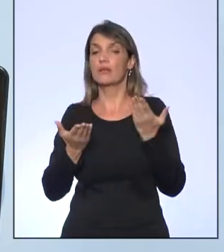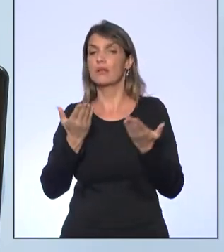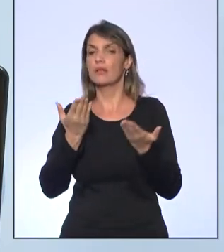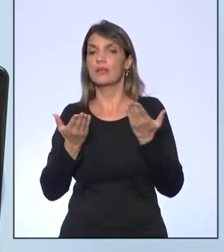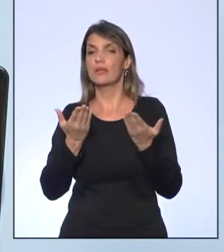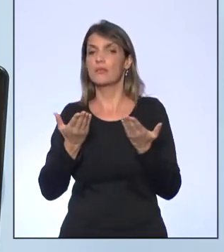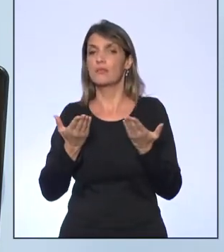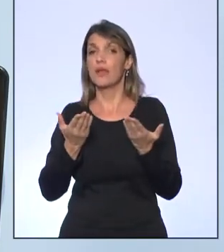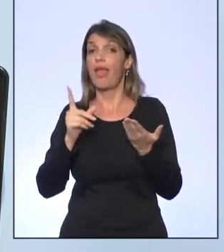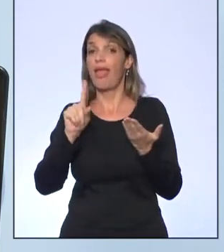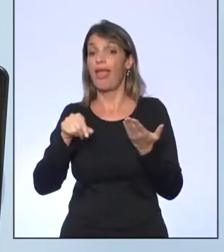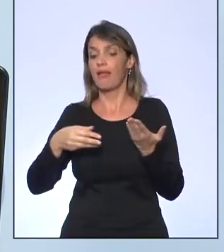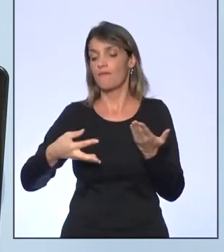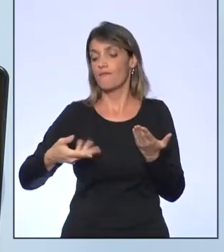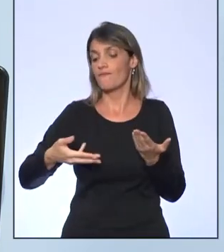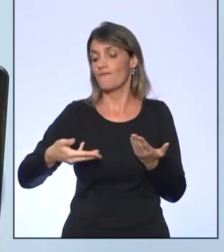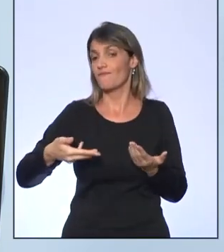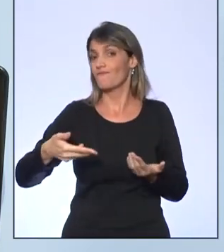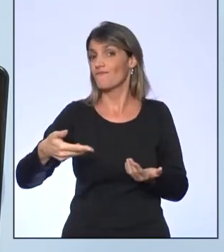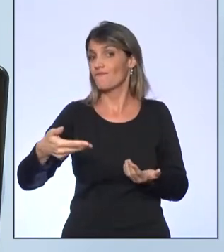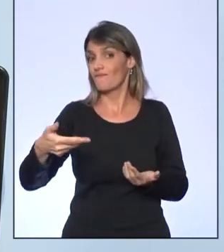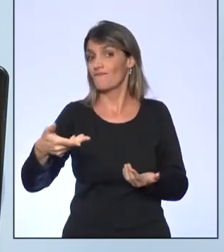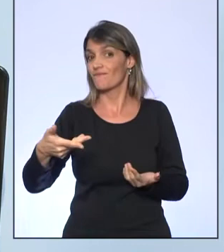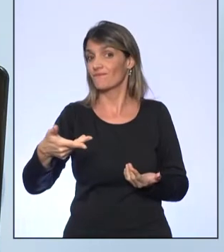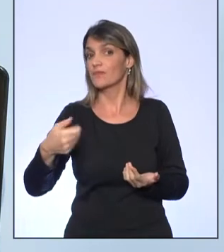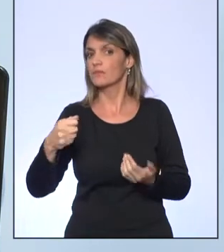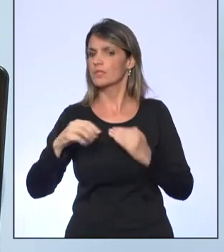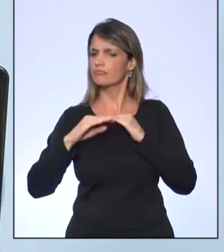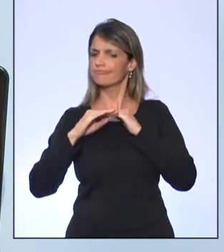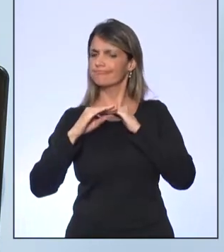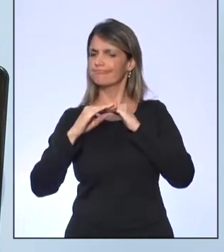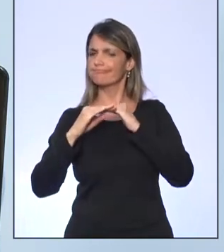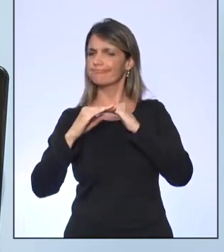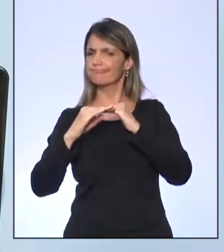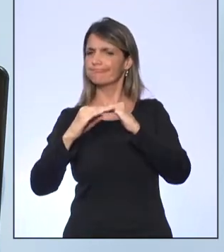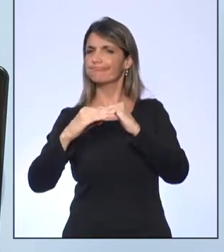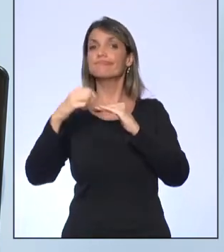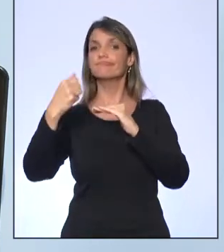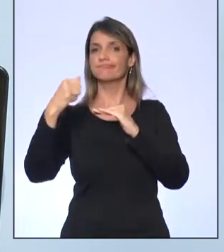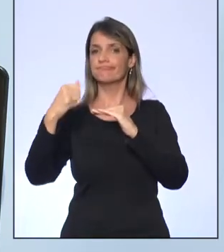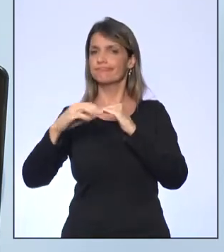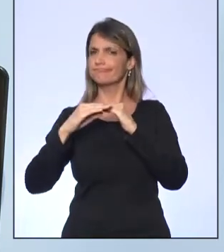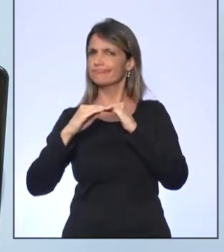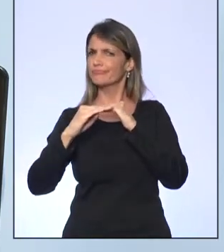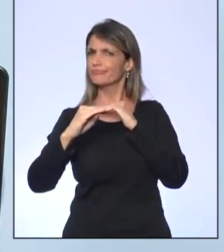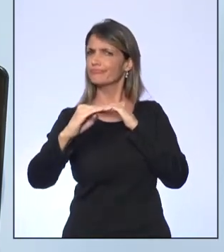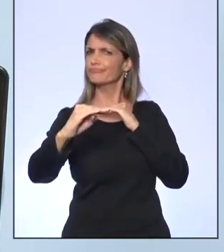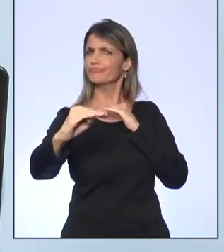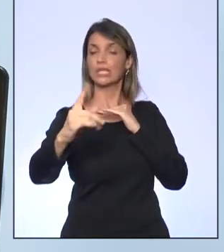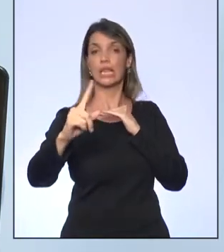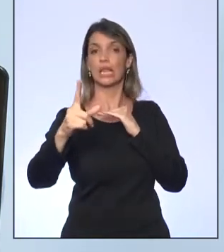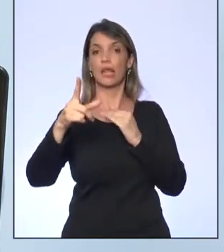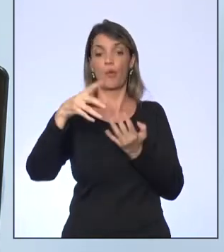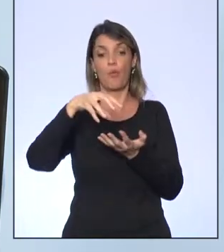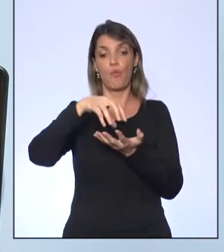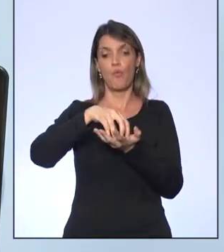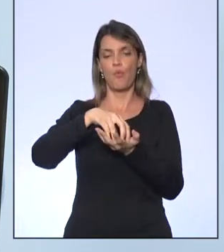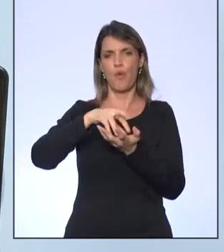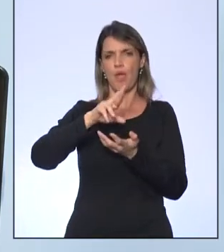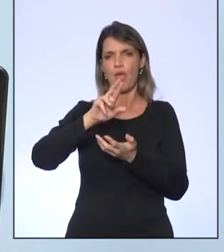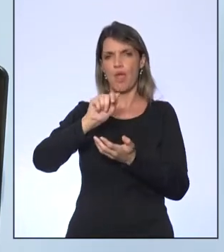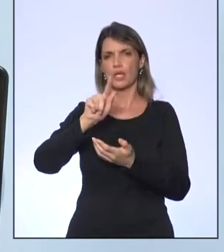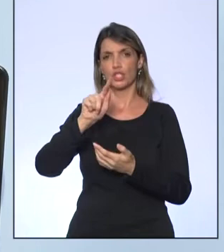em velocidade. A velocidade que tem que ser constante, a velocidade que tem que ser igual. Não a concentração de reagentes